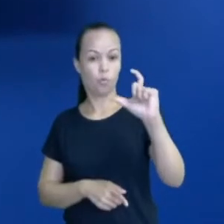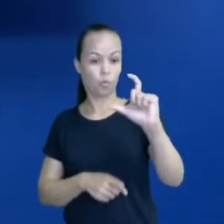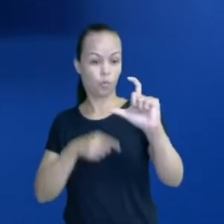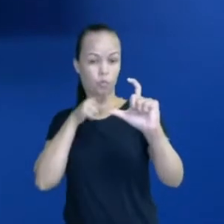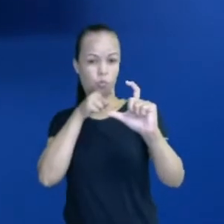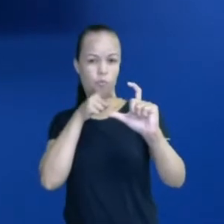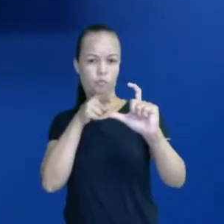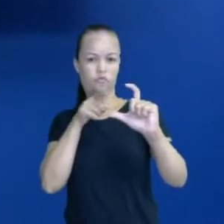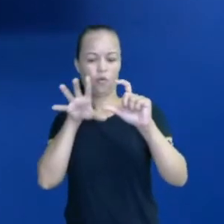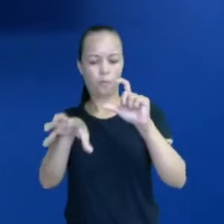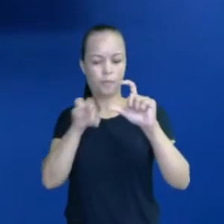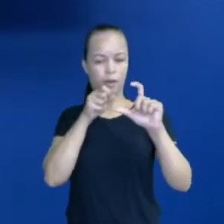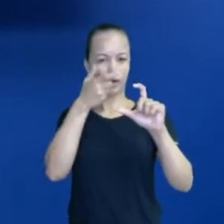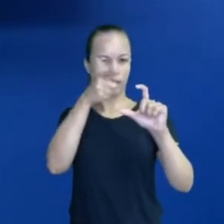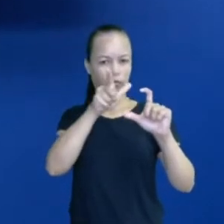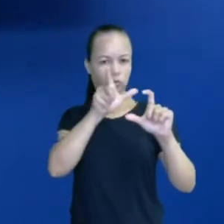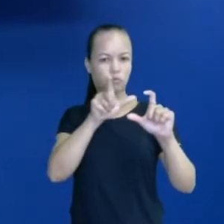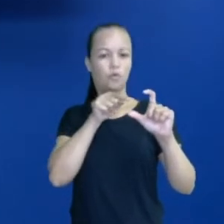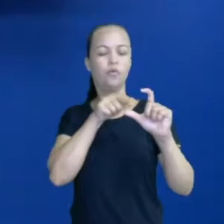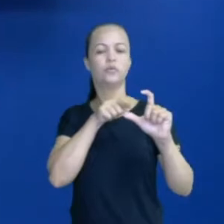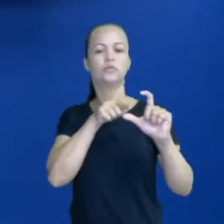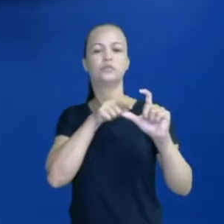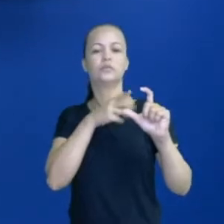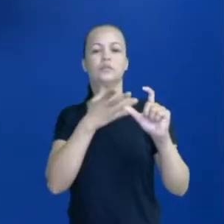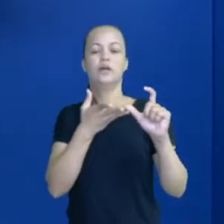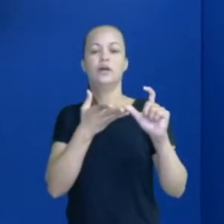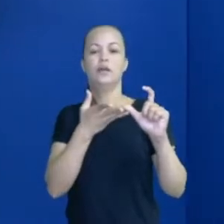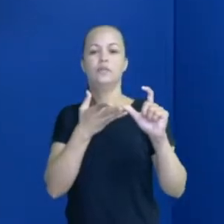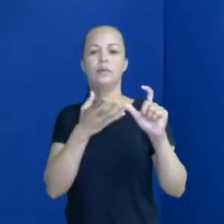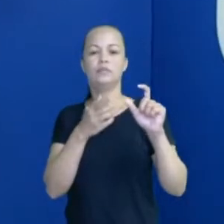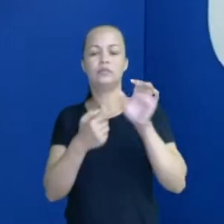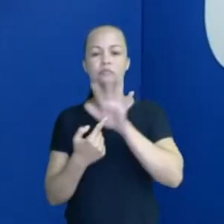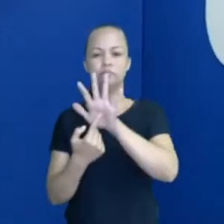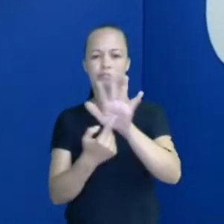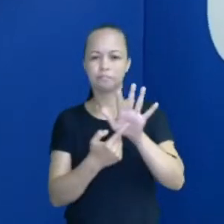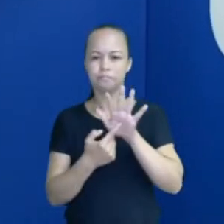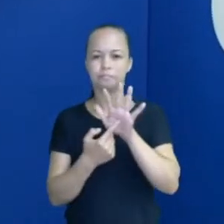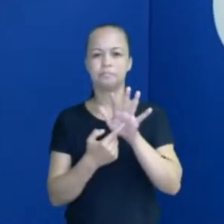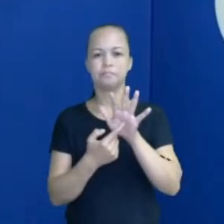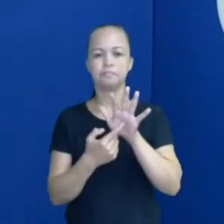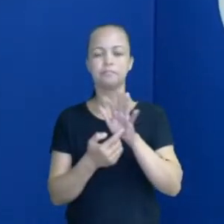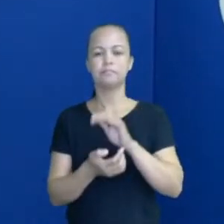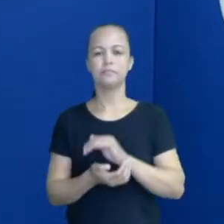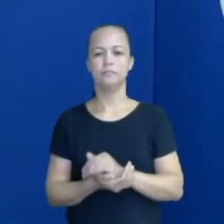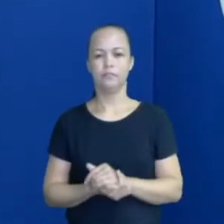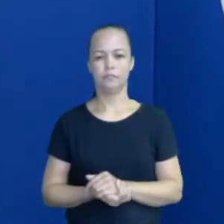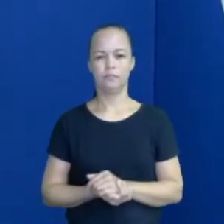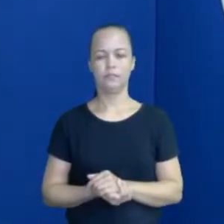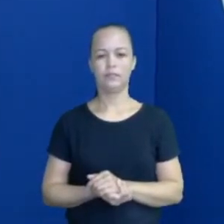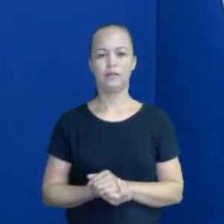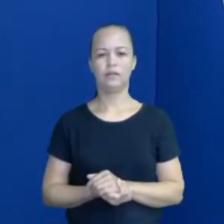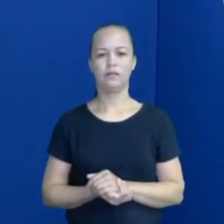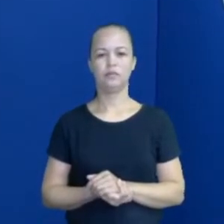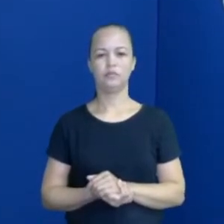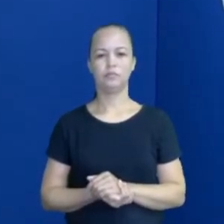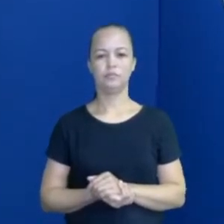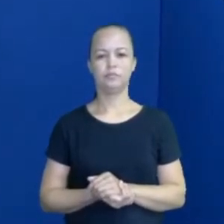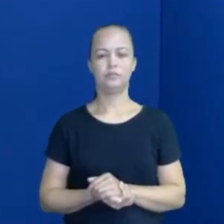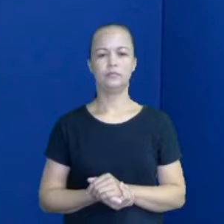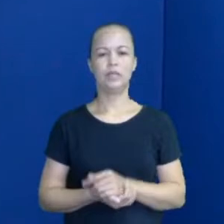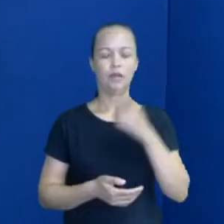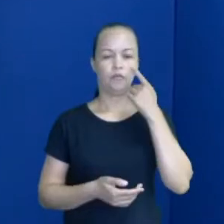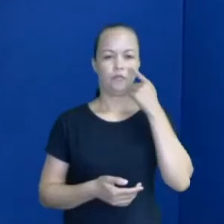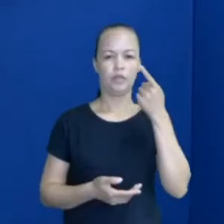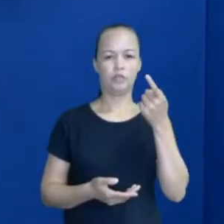de novo, para vocês verem a representação, tá? Vejam só,